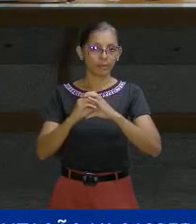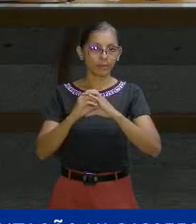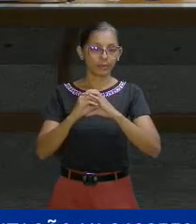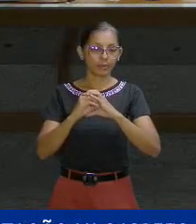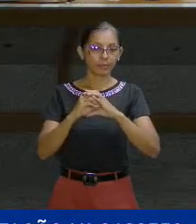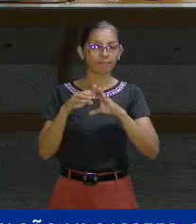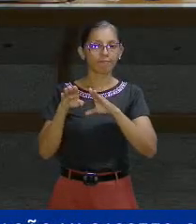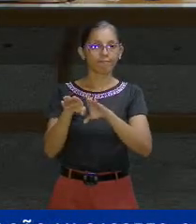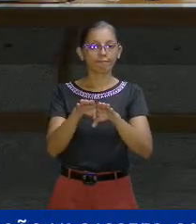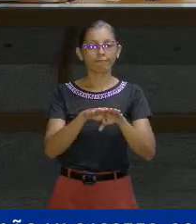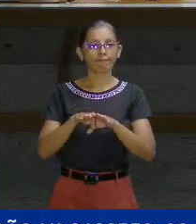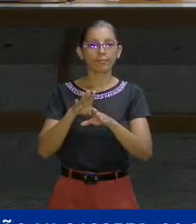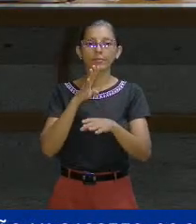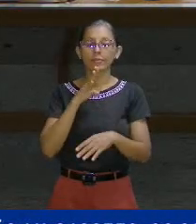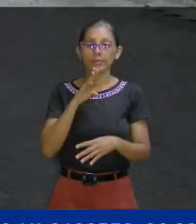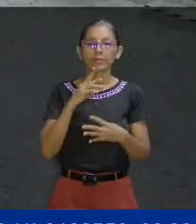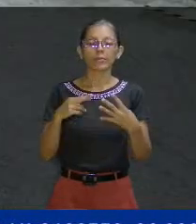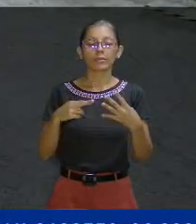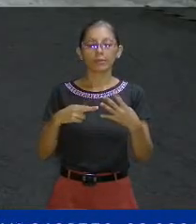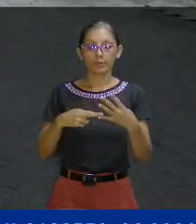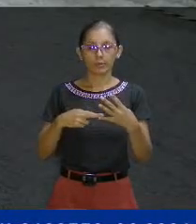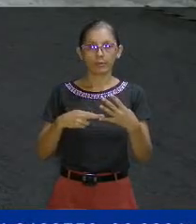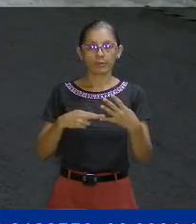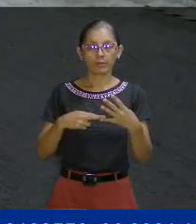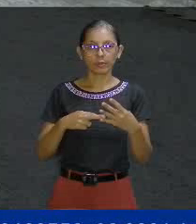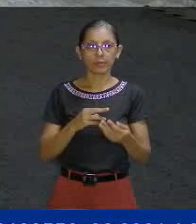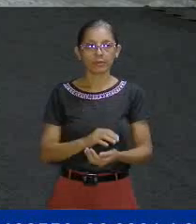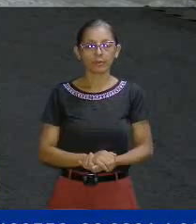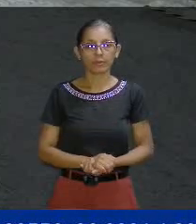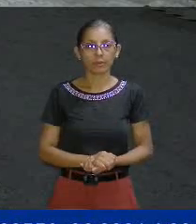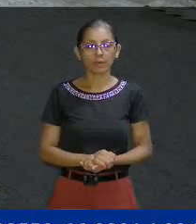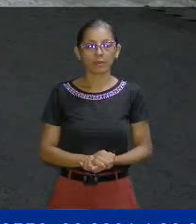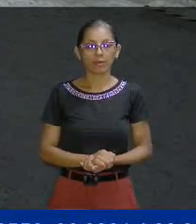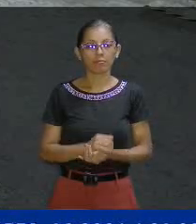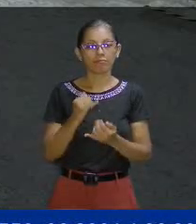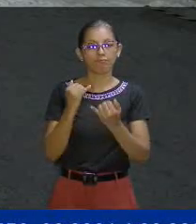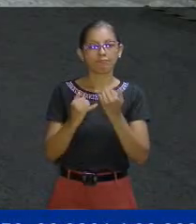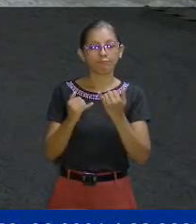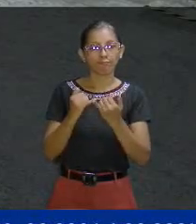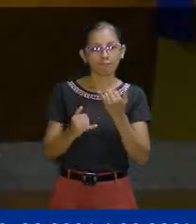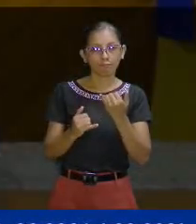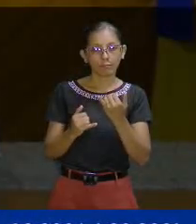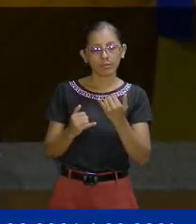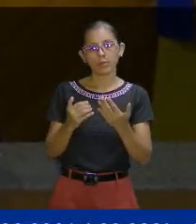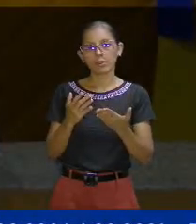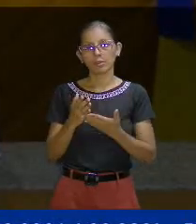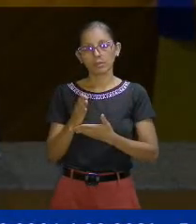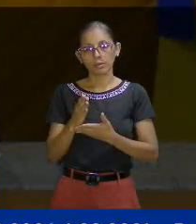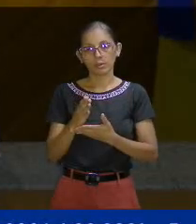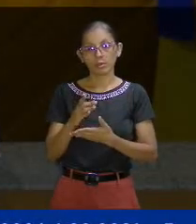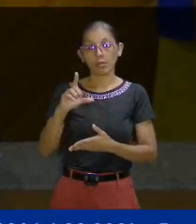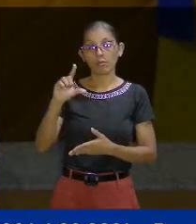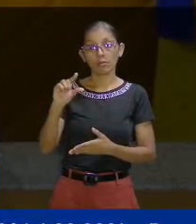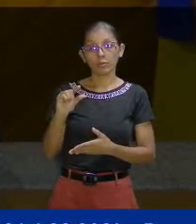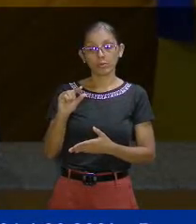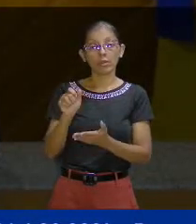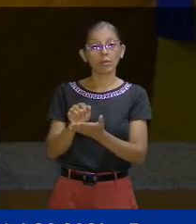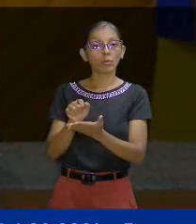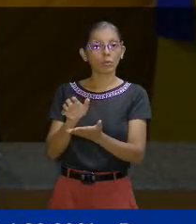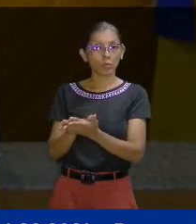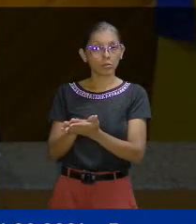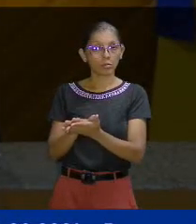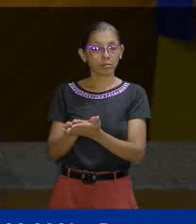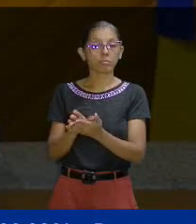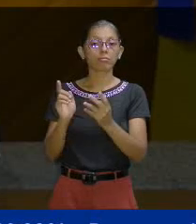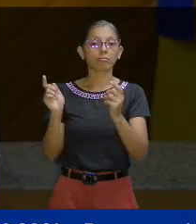por unanimidade, conheceu do recurso e, no mérito, deu-lhe parcial provimento para reduzir o valor da multa aplicada